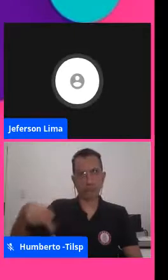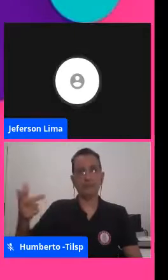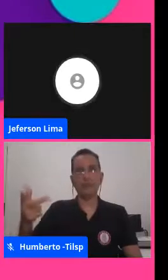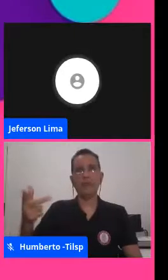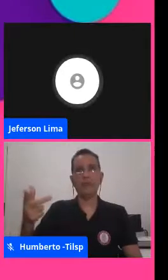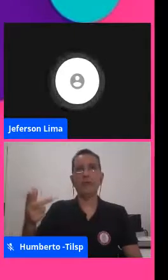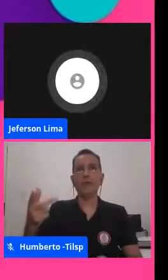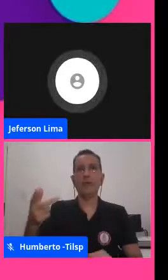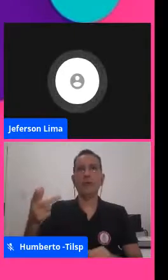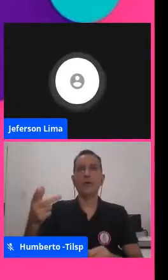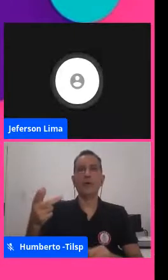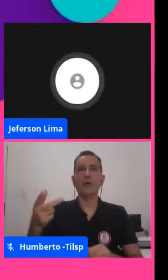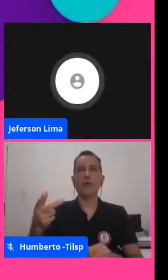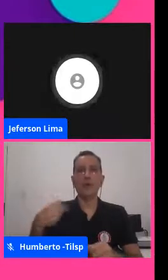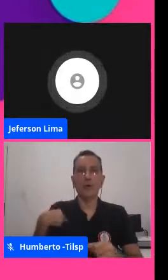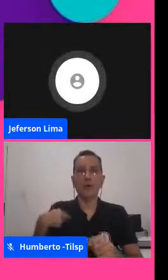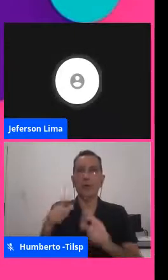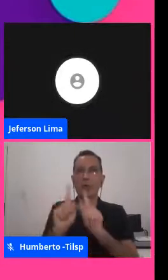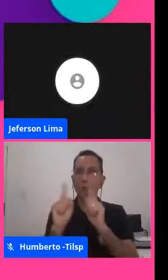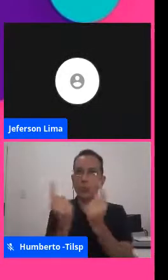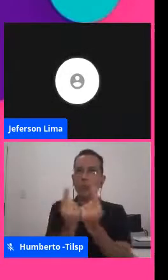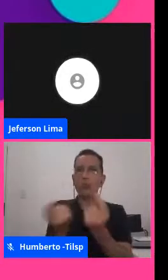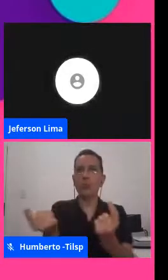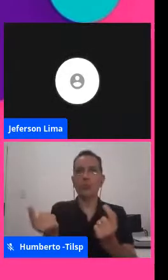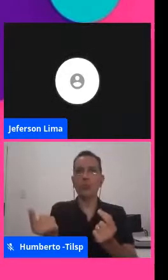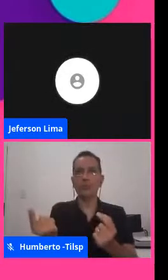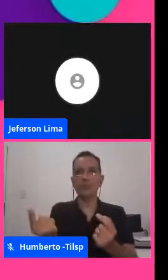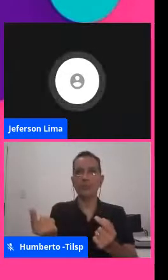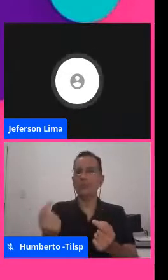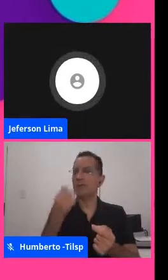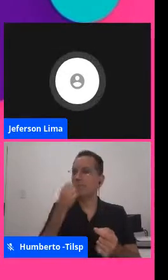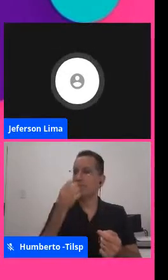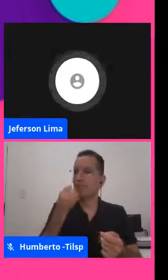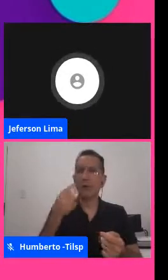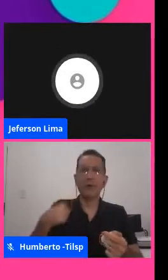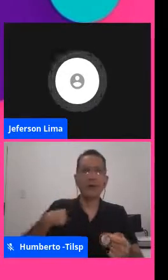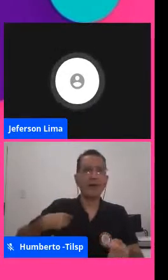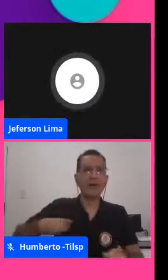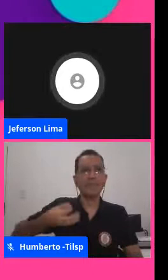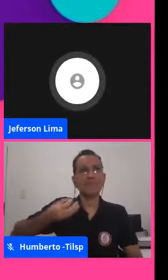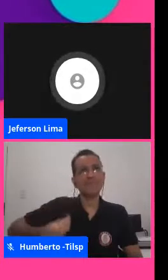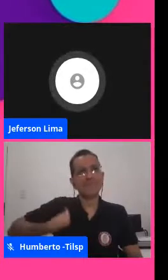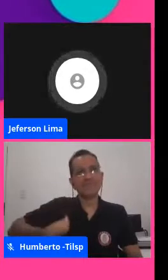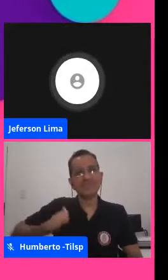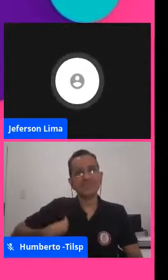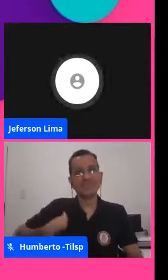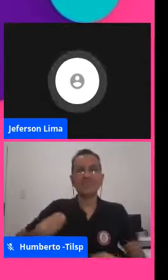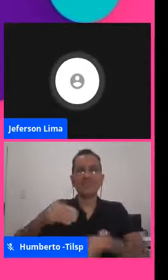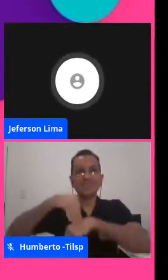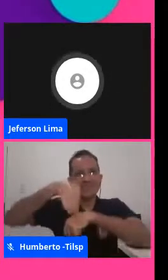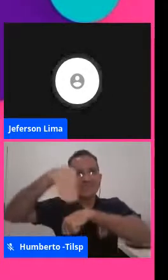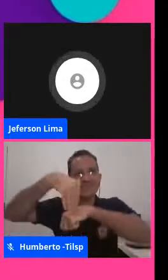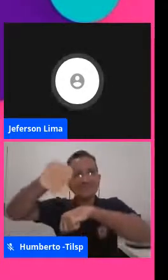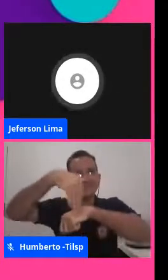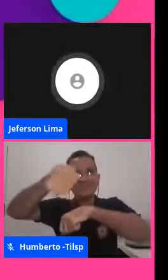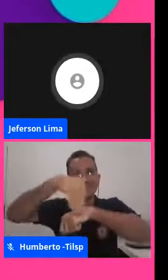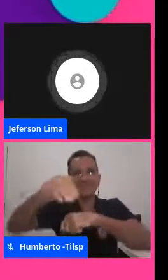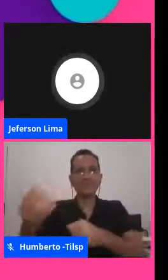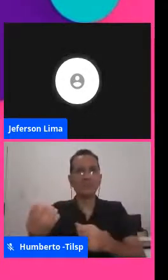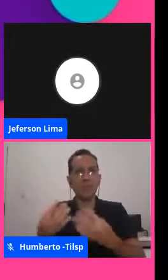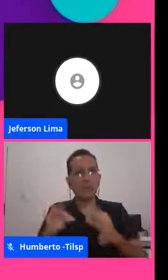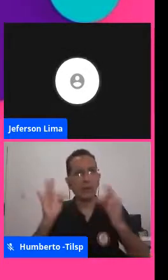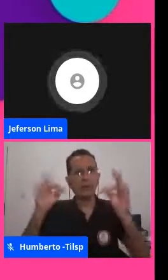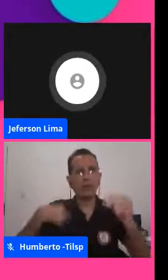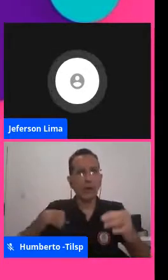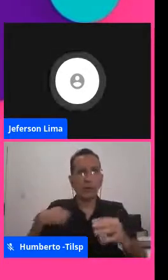parte do Include. E é uma grande oportunidade, né? Que o Include tá me dando aí, de estar demonstrando aí meus conhecimentos, né? E falando um pouco sobre as tecnologias que eu